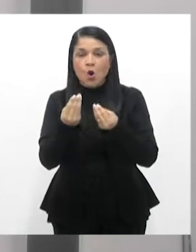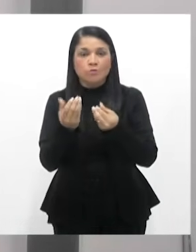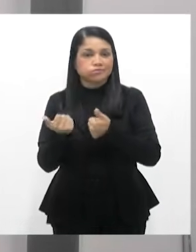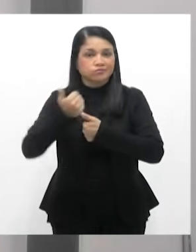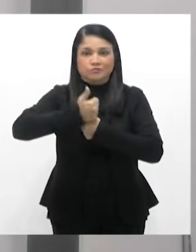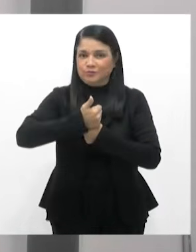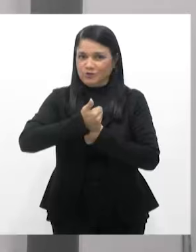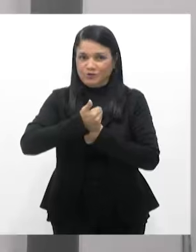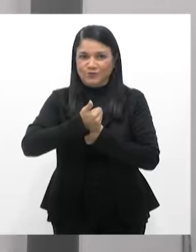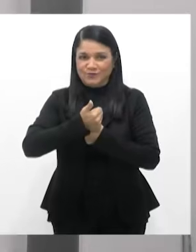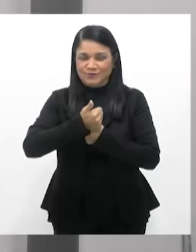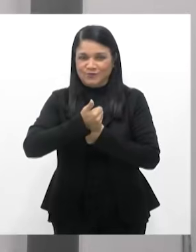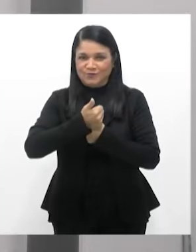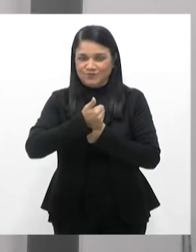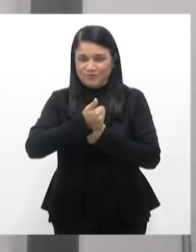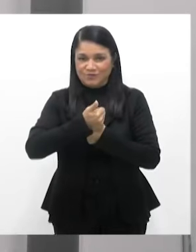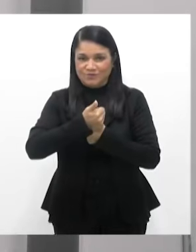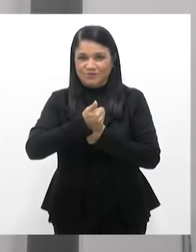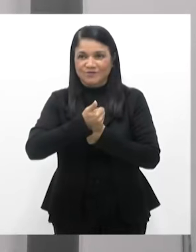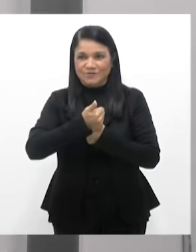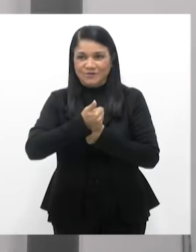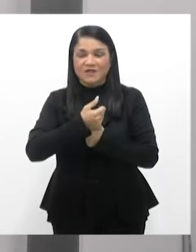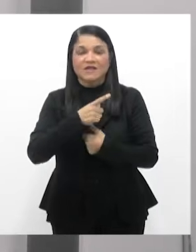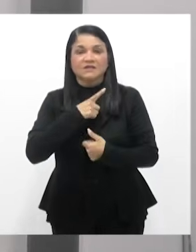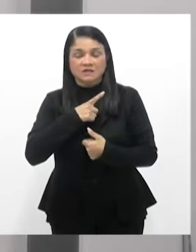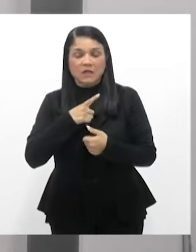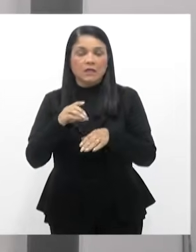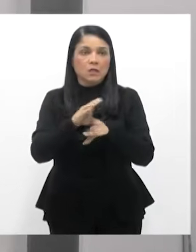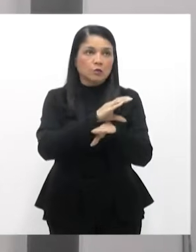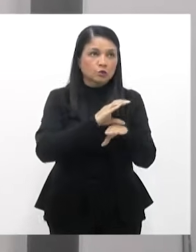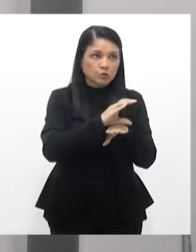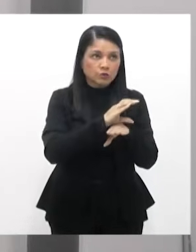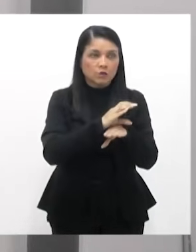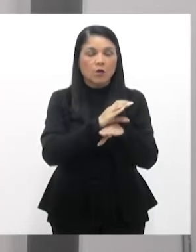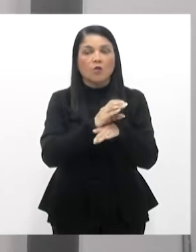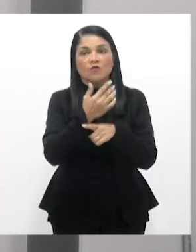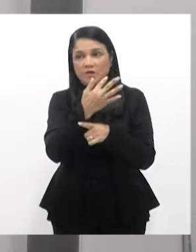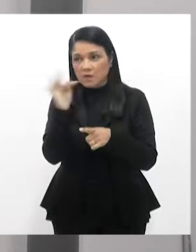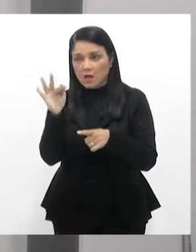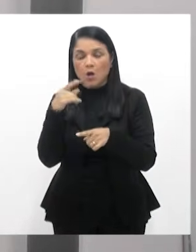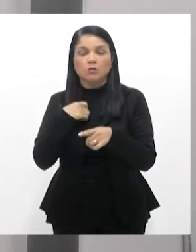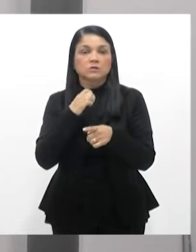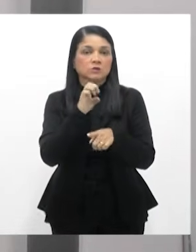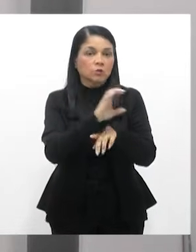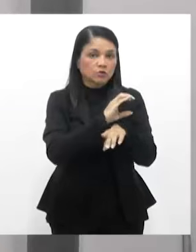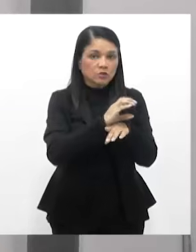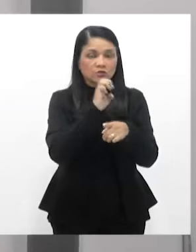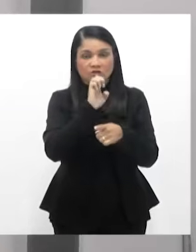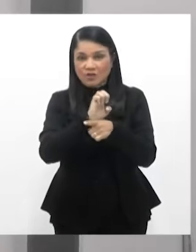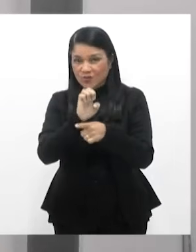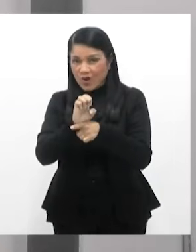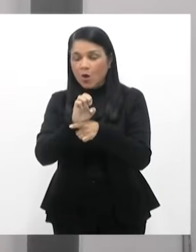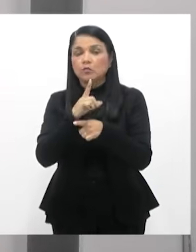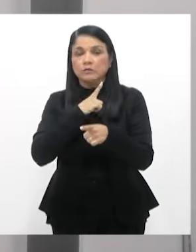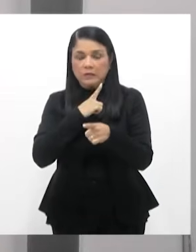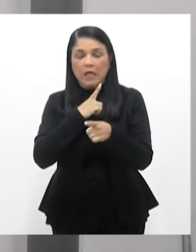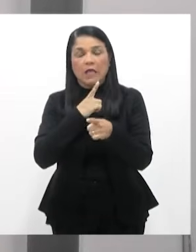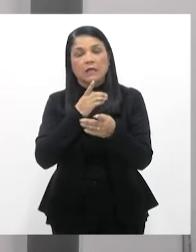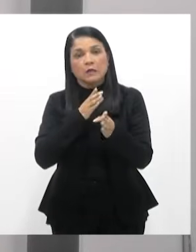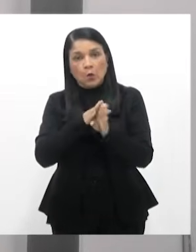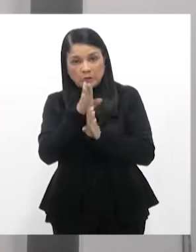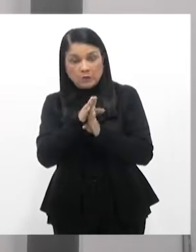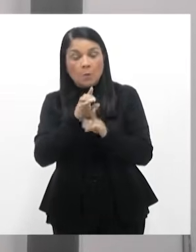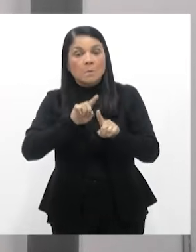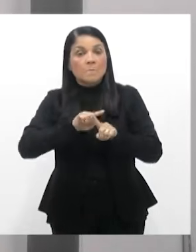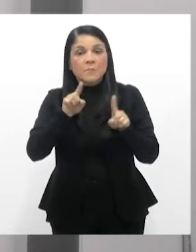substituição. Tem norte. Tem um norte no Constituição Federal, tem um norte na própria Constituição Estadual, mas não tem regras. Então, é necessário,